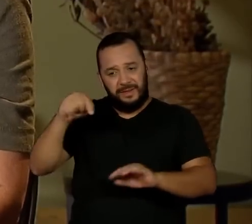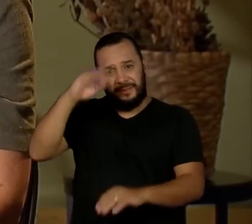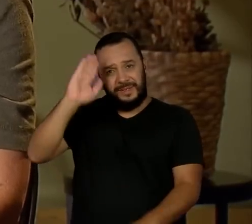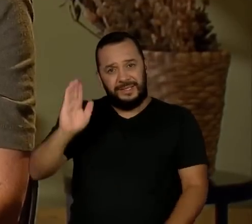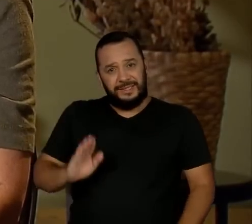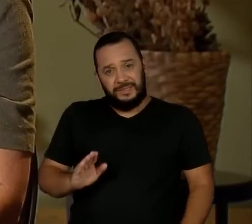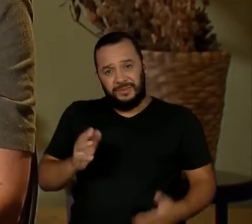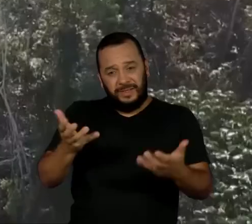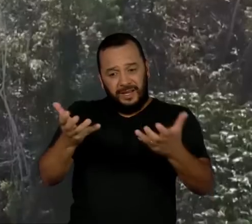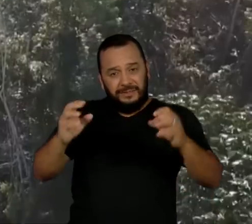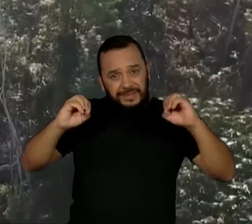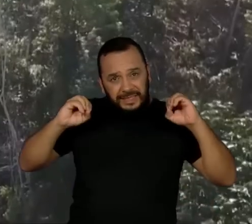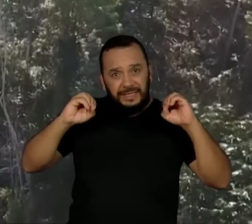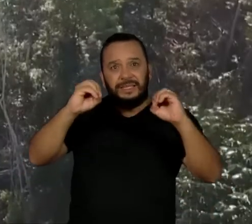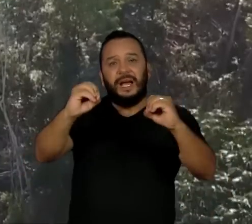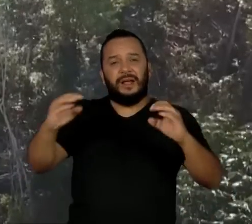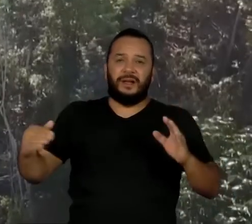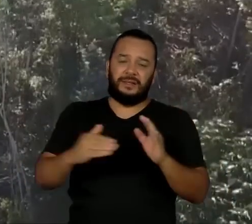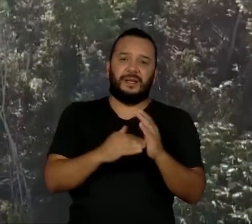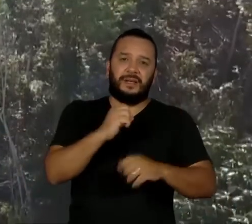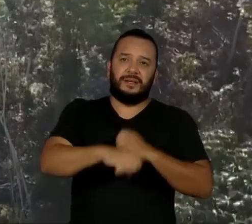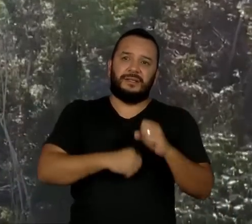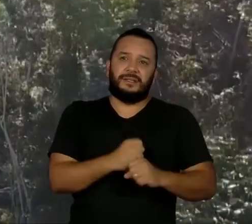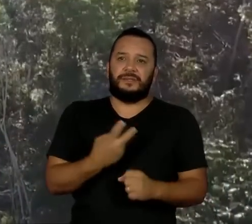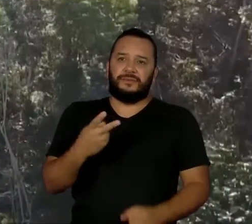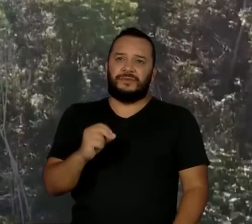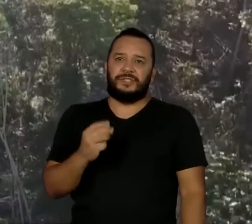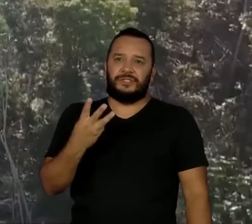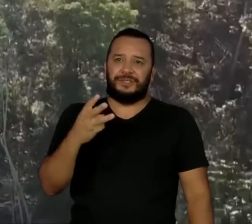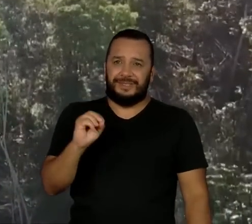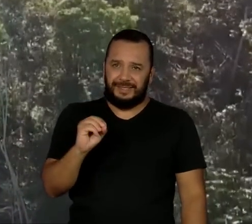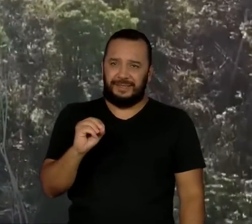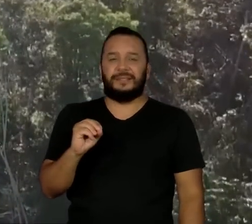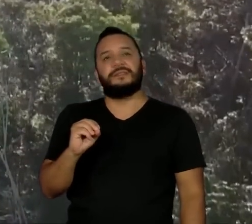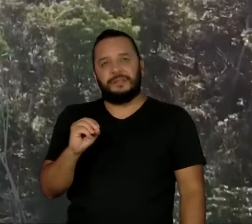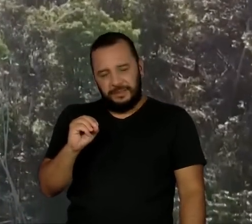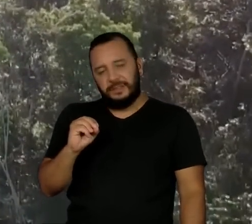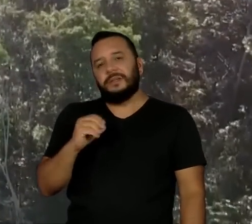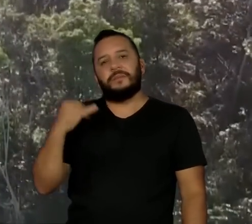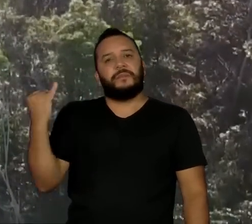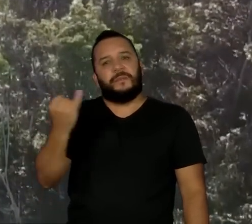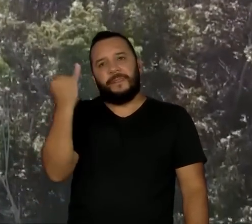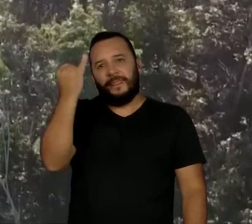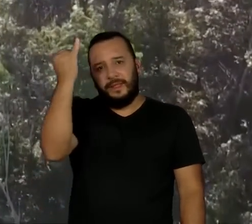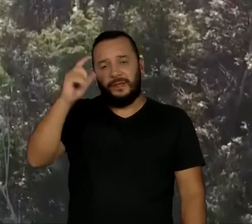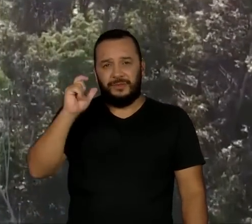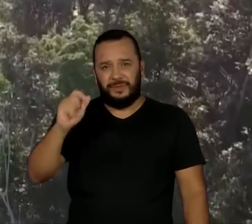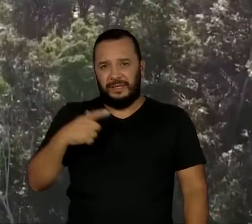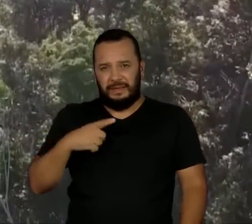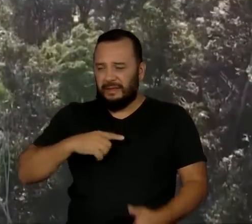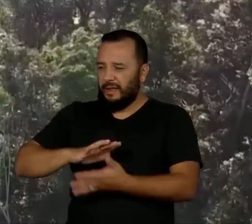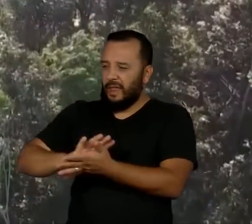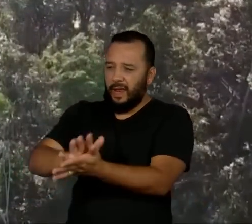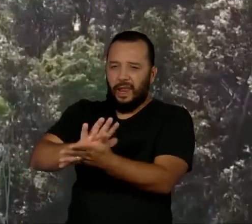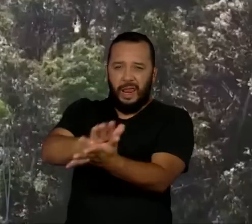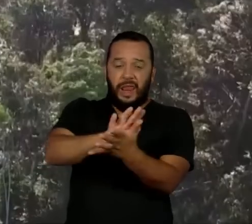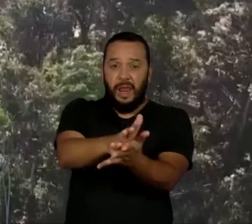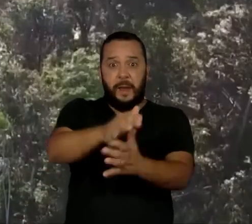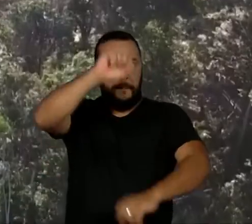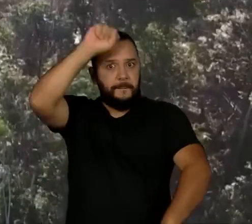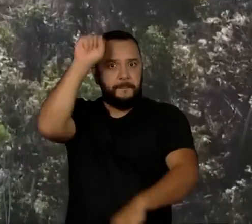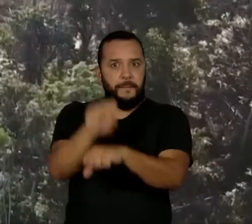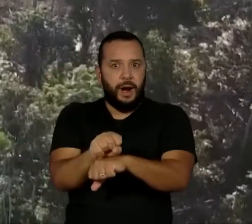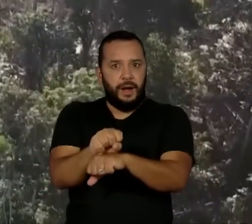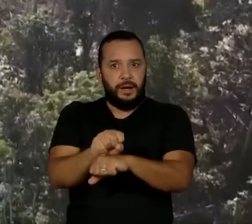zerar o desmatamento no Brasil até 2030 e isso será essencial para a gente parar com a degradação dos nossos biomas e